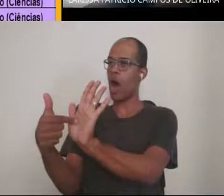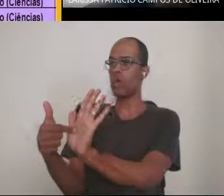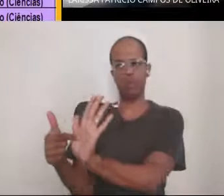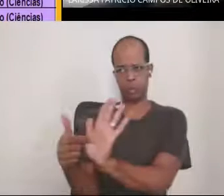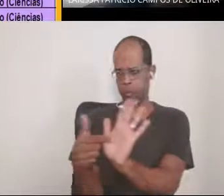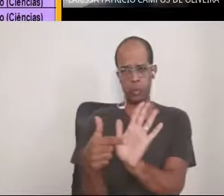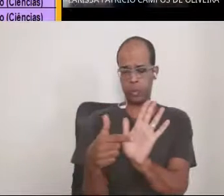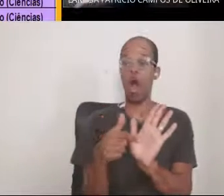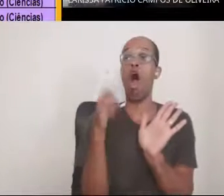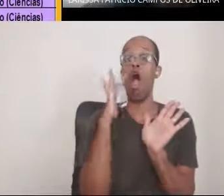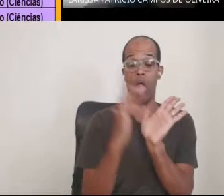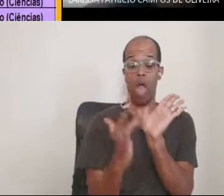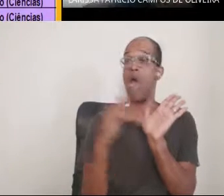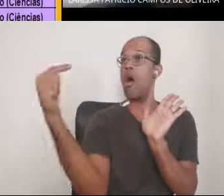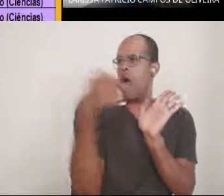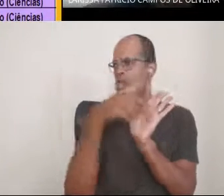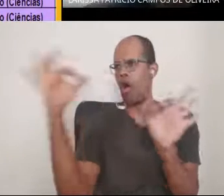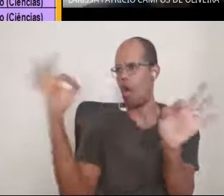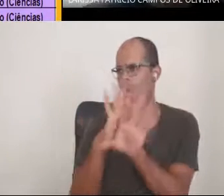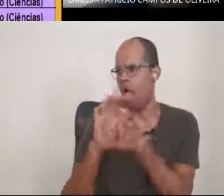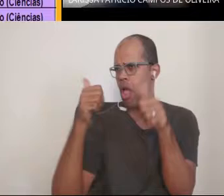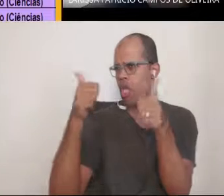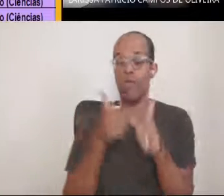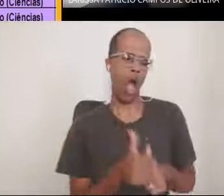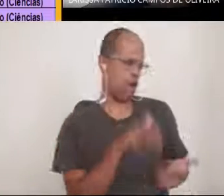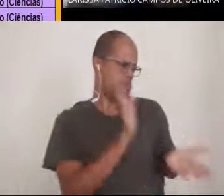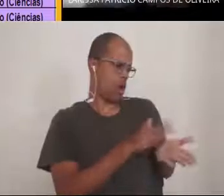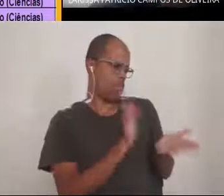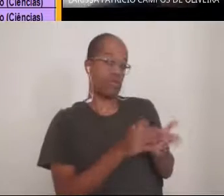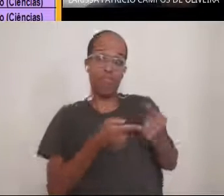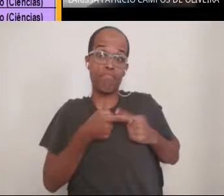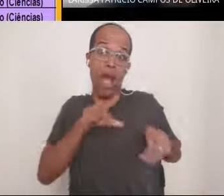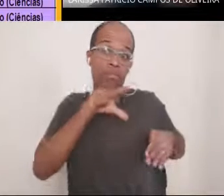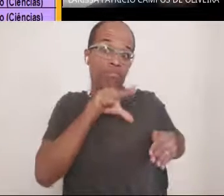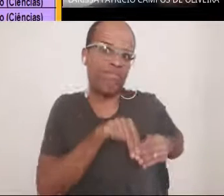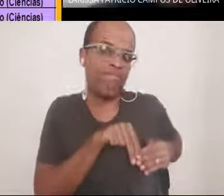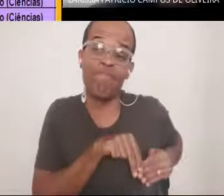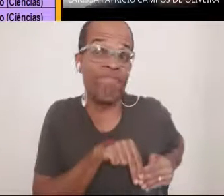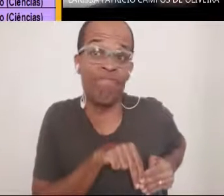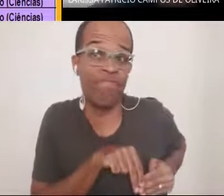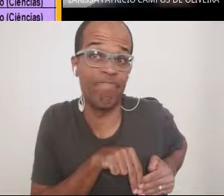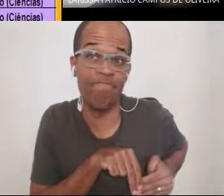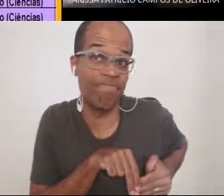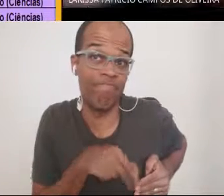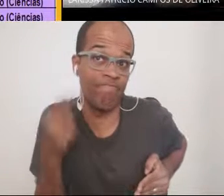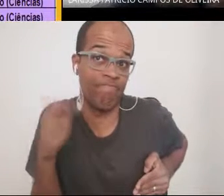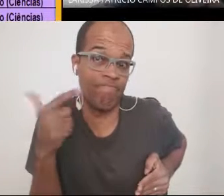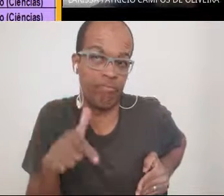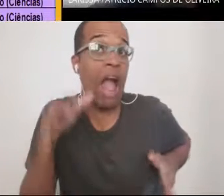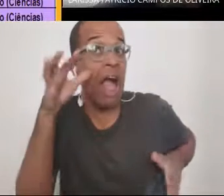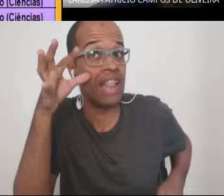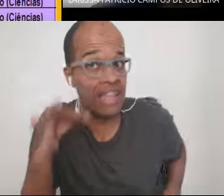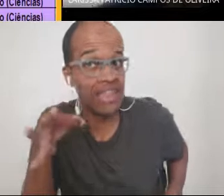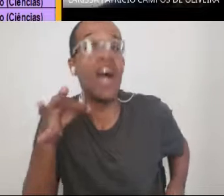como concluído, e muitos pais acham que os filhos estão estudando e não estão, porque eles estão entregando as atividades sem anexo. Não todos,